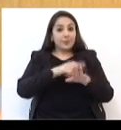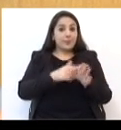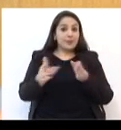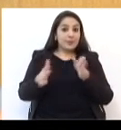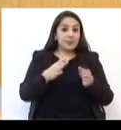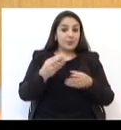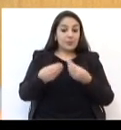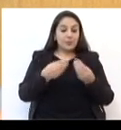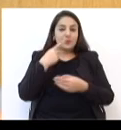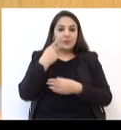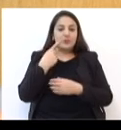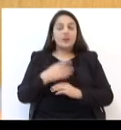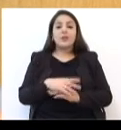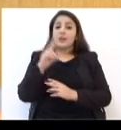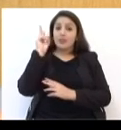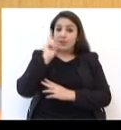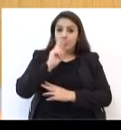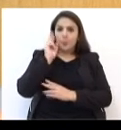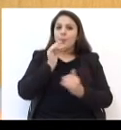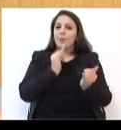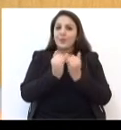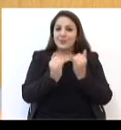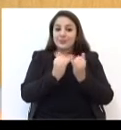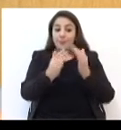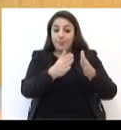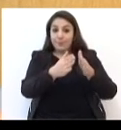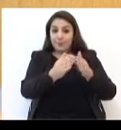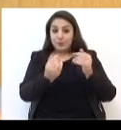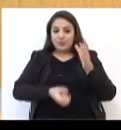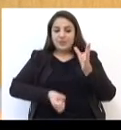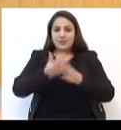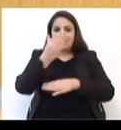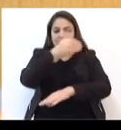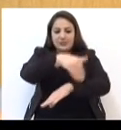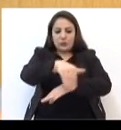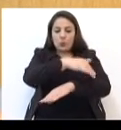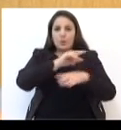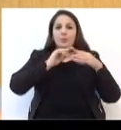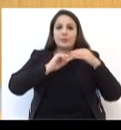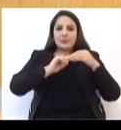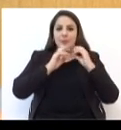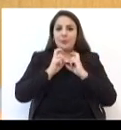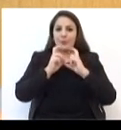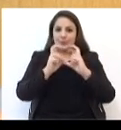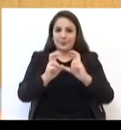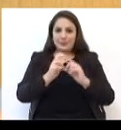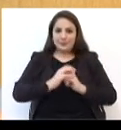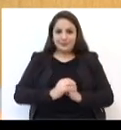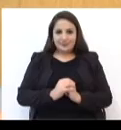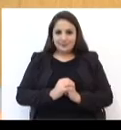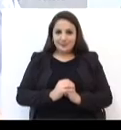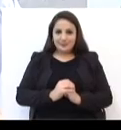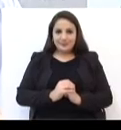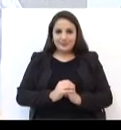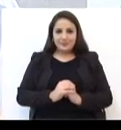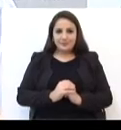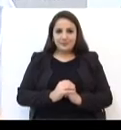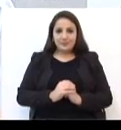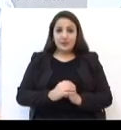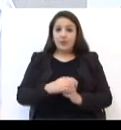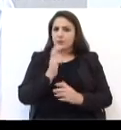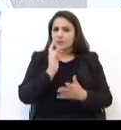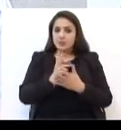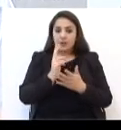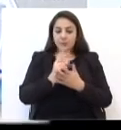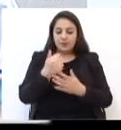mandato. Na tribuna, ele resgatou, por exemplo, o pedido de criação de uma pista preferencial para ônibus. Tem em mãos, tem no